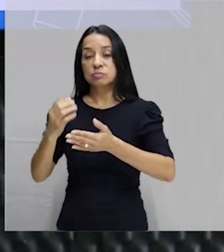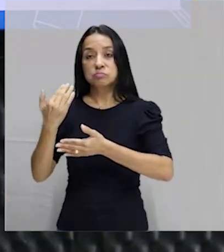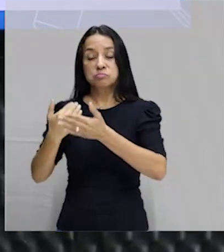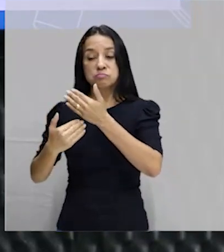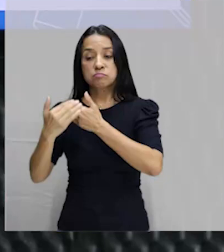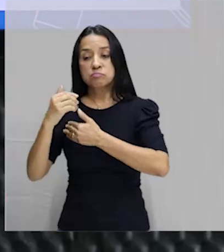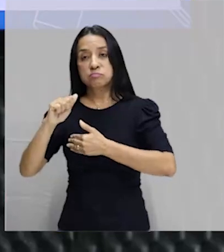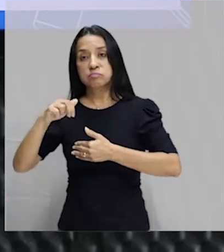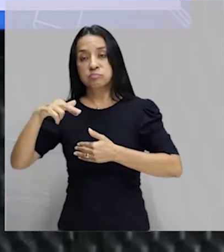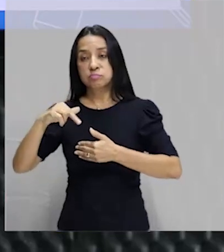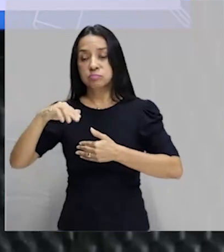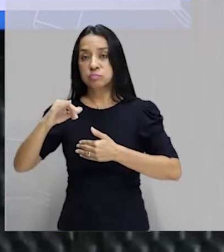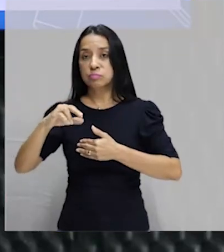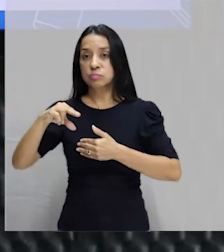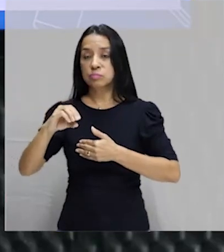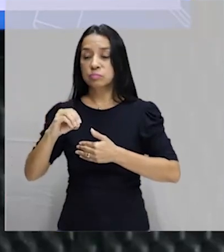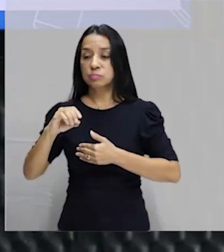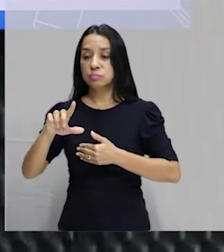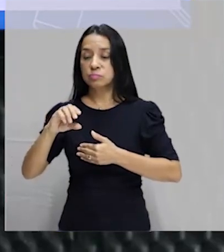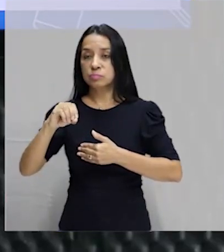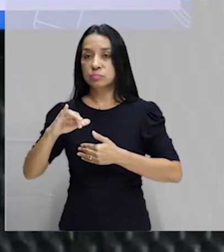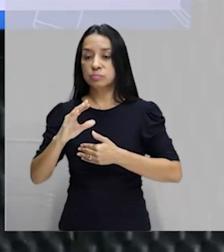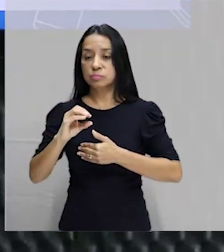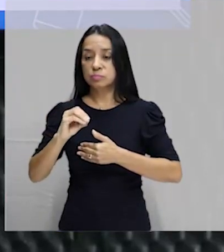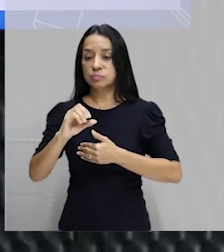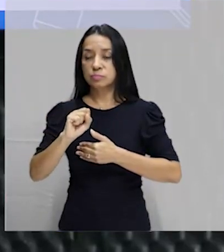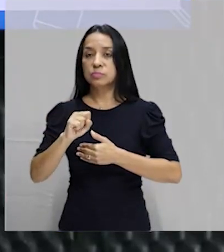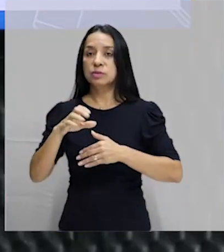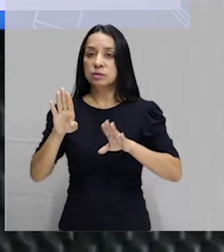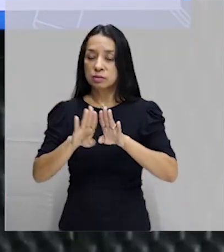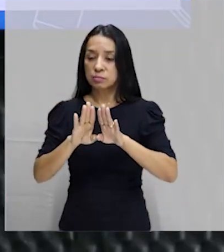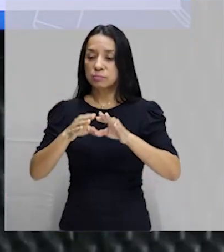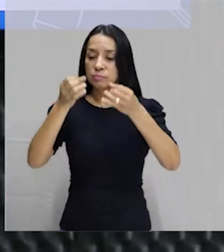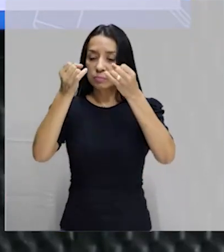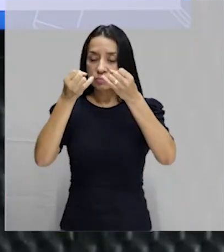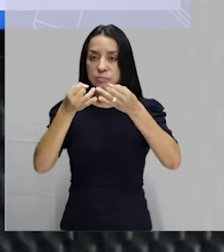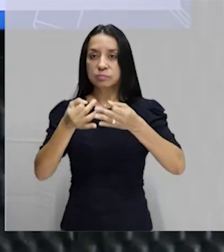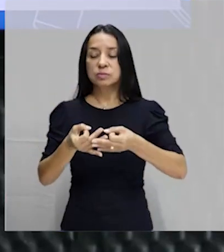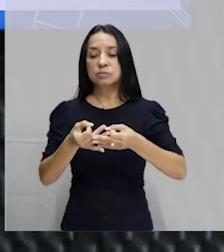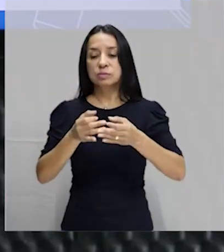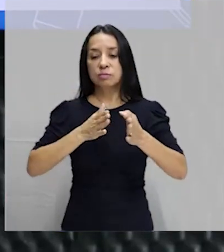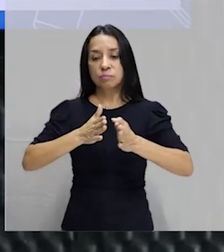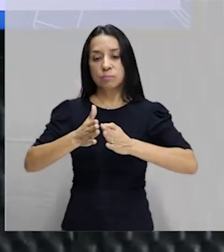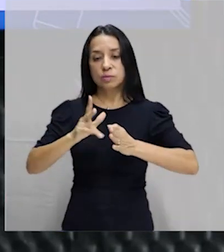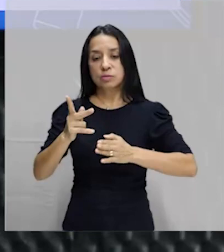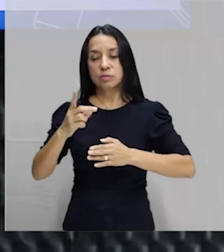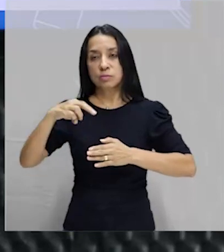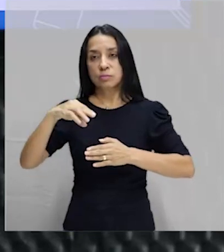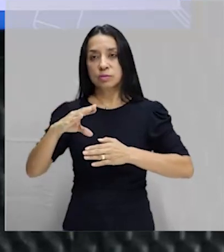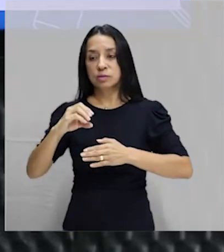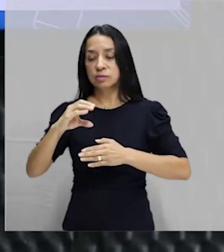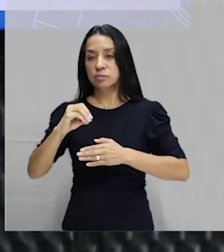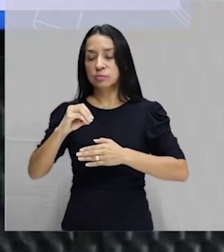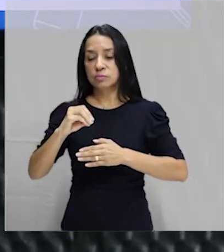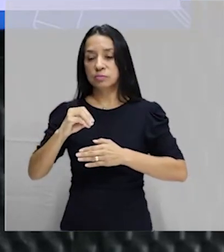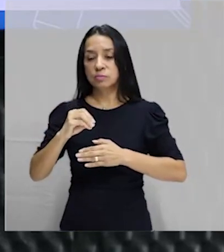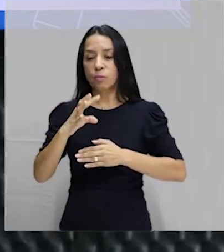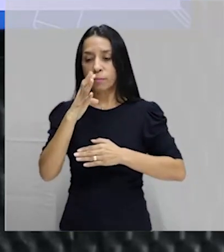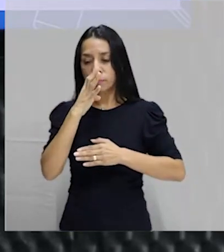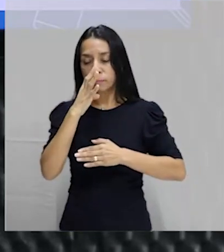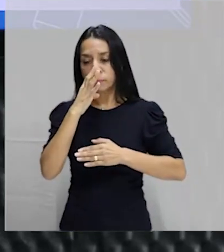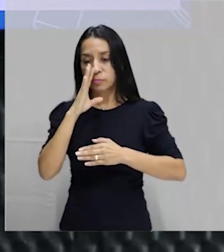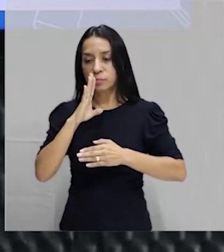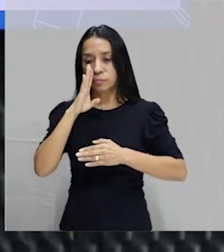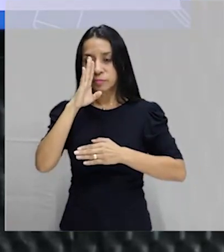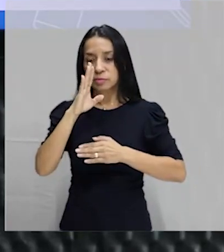presente também para explicar esse período homérico. Observe que um dos principais registros escritos que